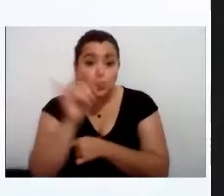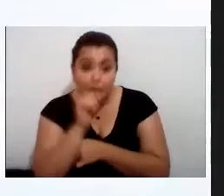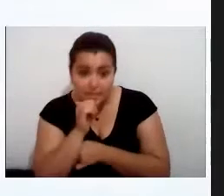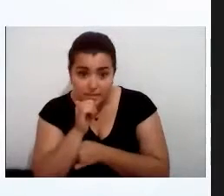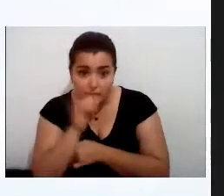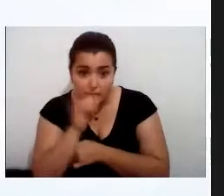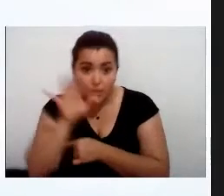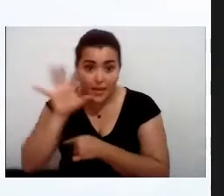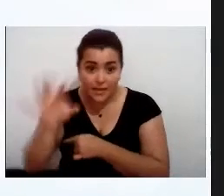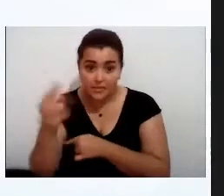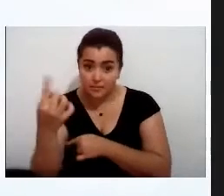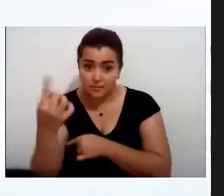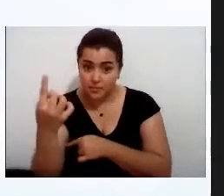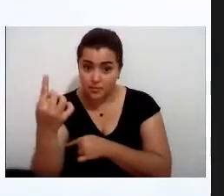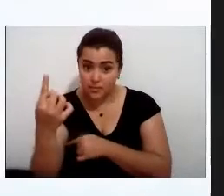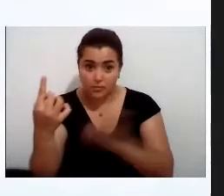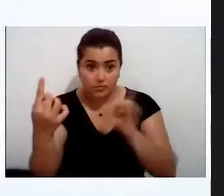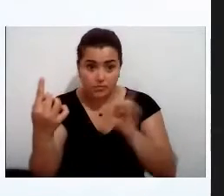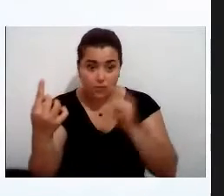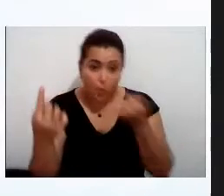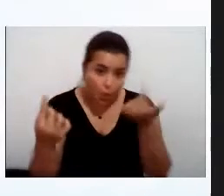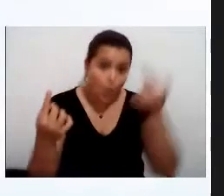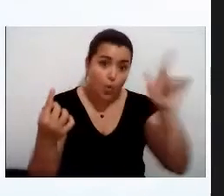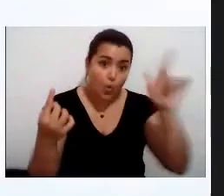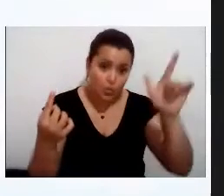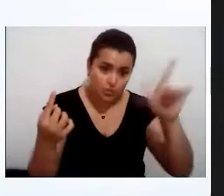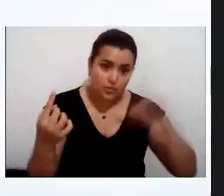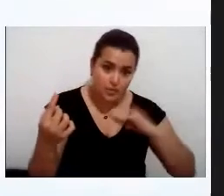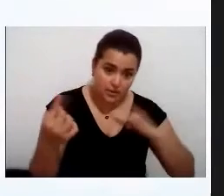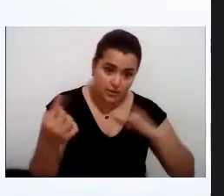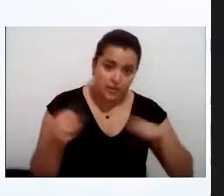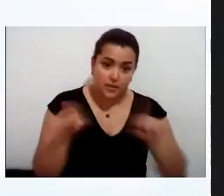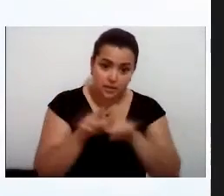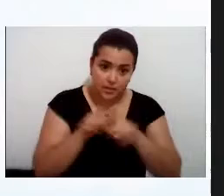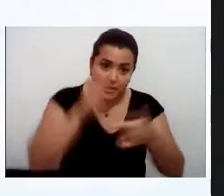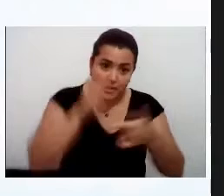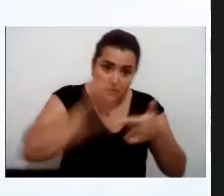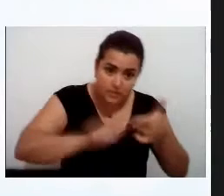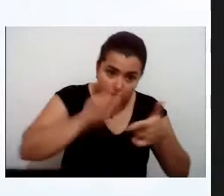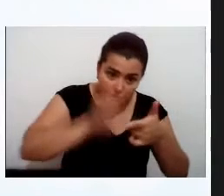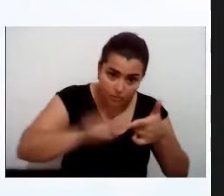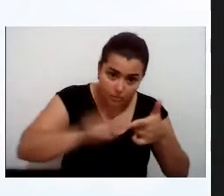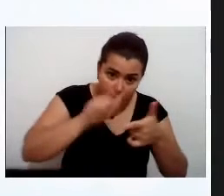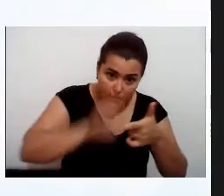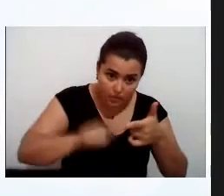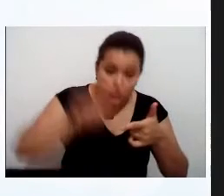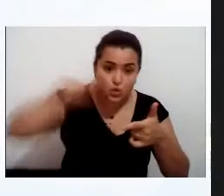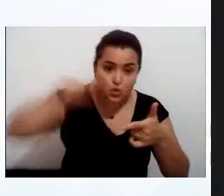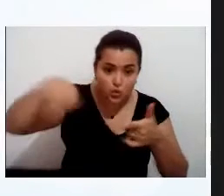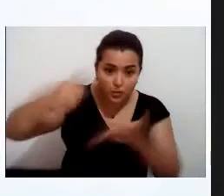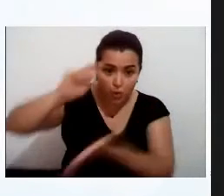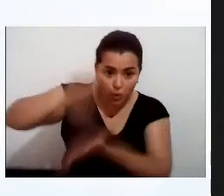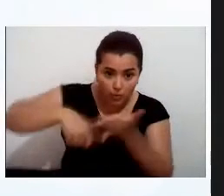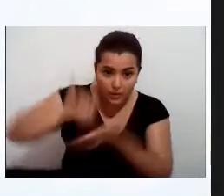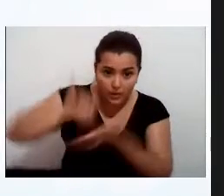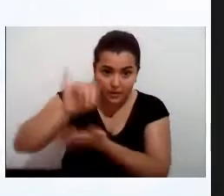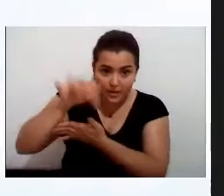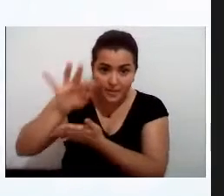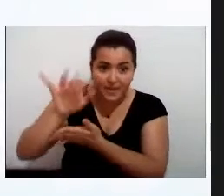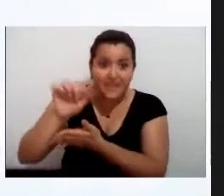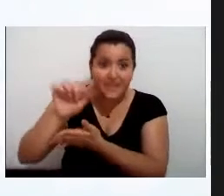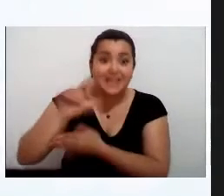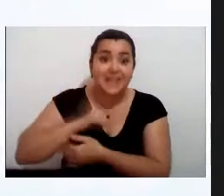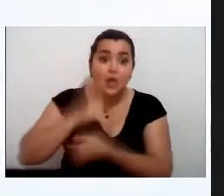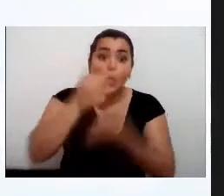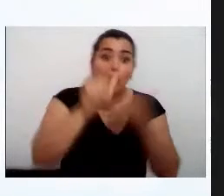foi o primeiro. Antes desse problema do contrato intermitente, há outros vários